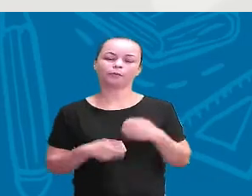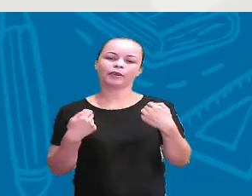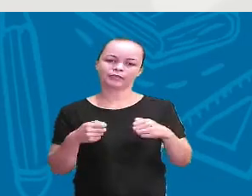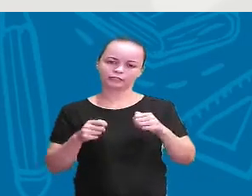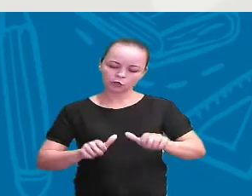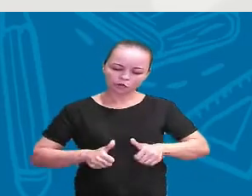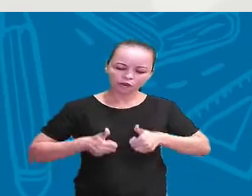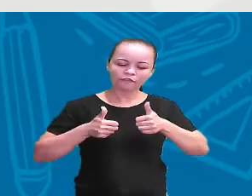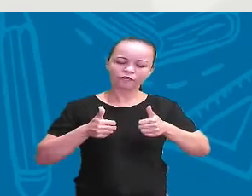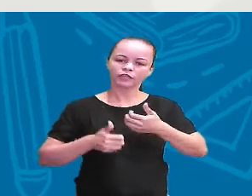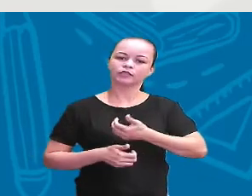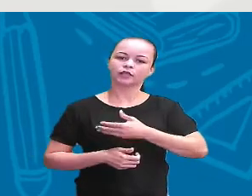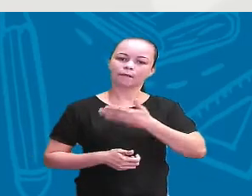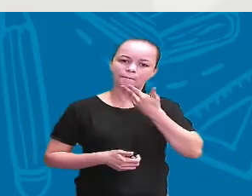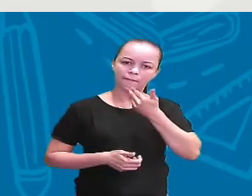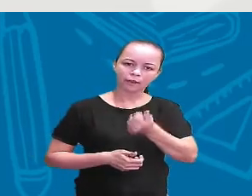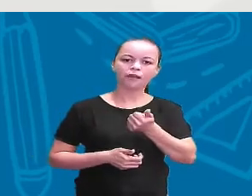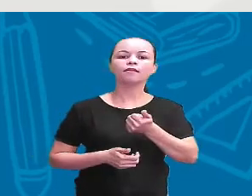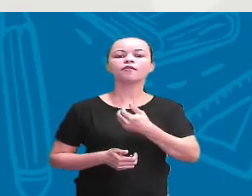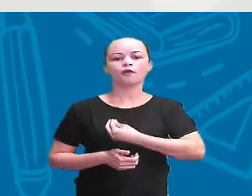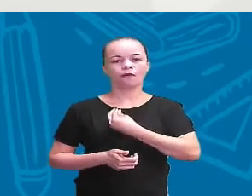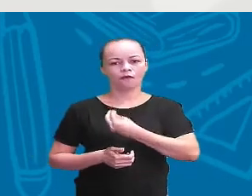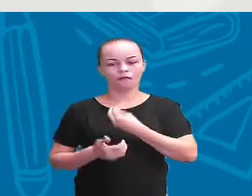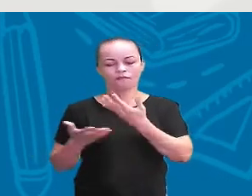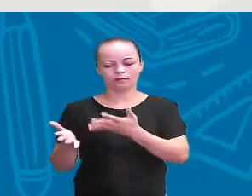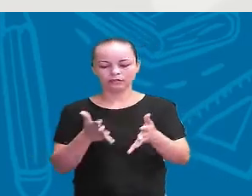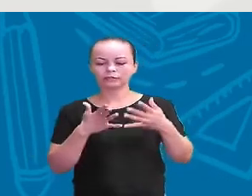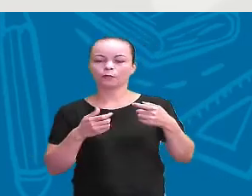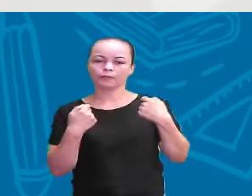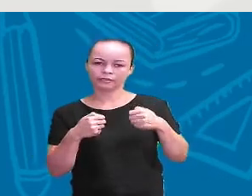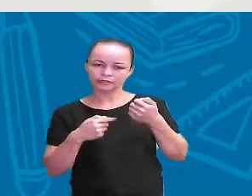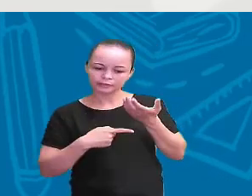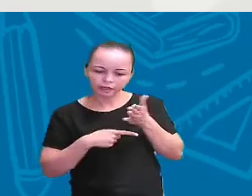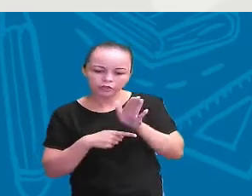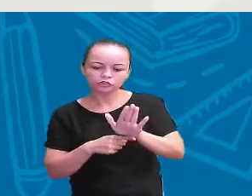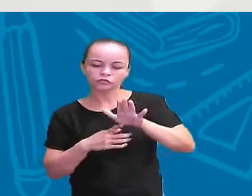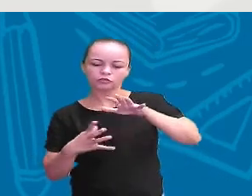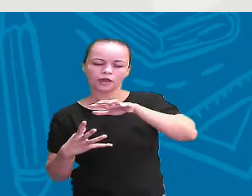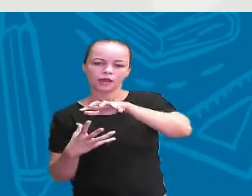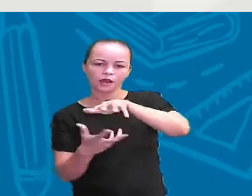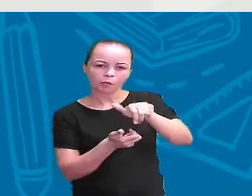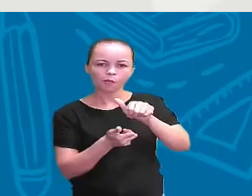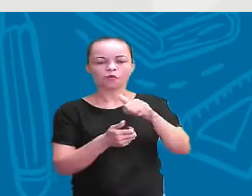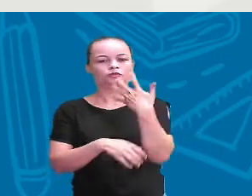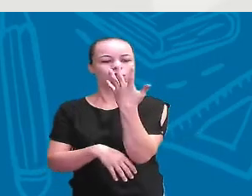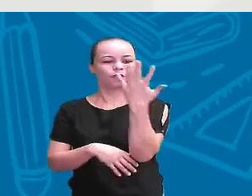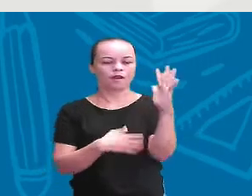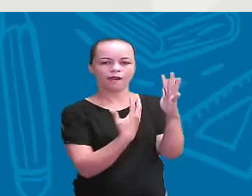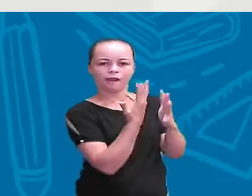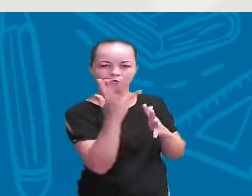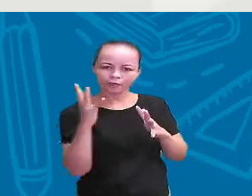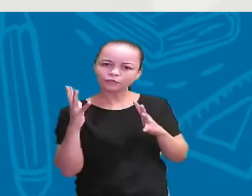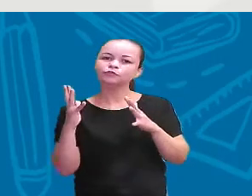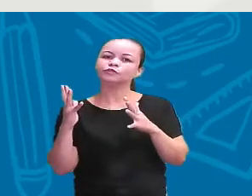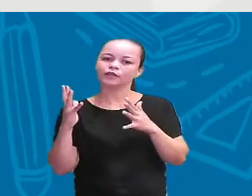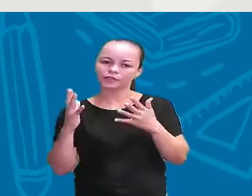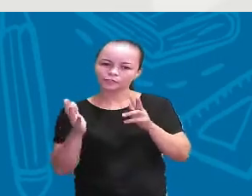E para isso acontecer, precisamos ajudar a natureza a se reerguer. tá